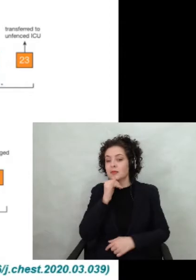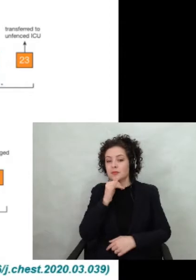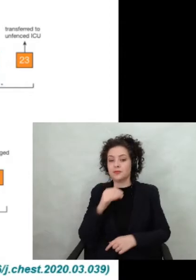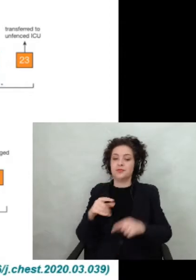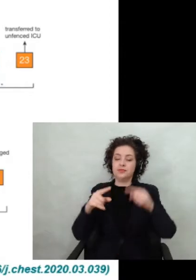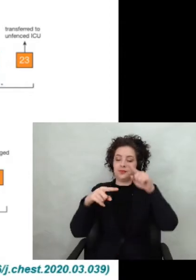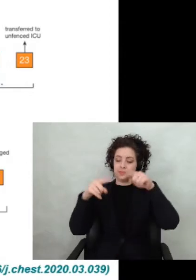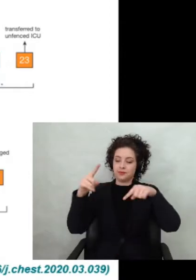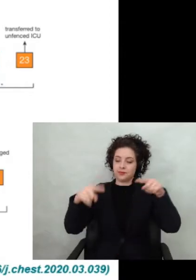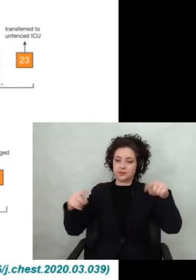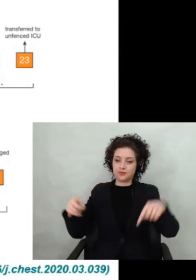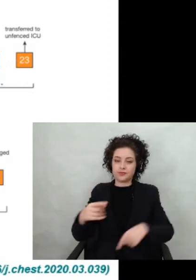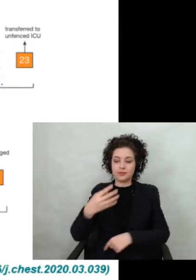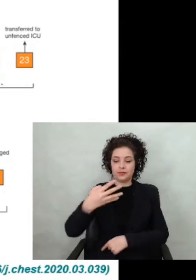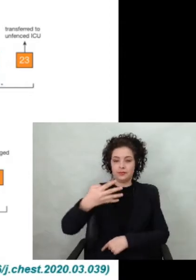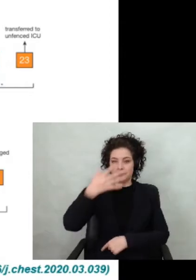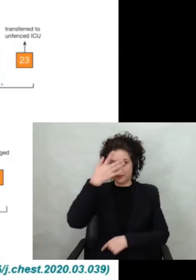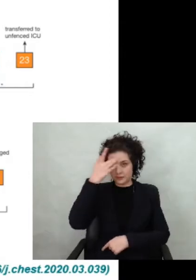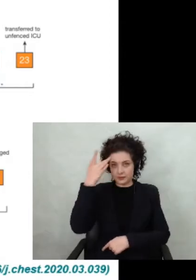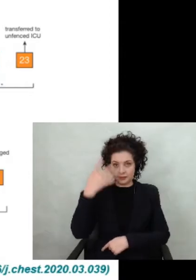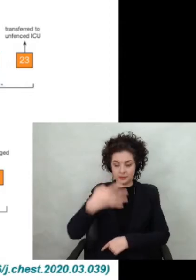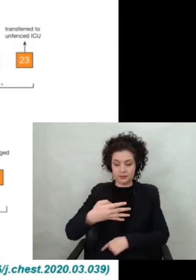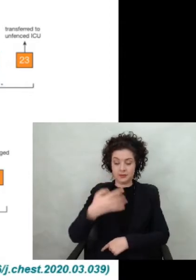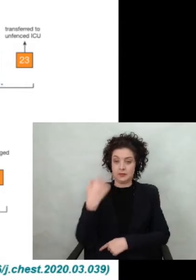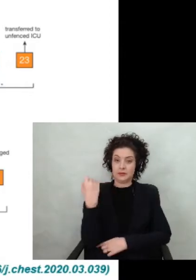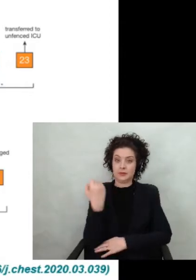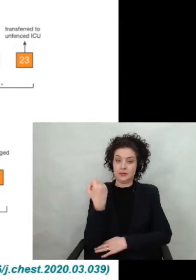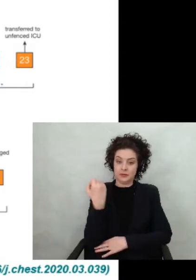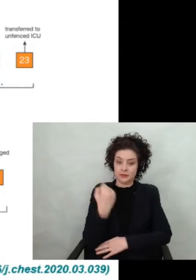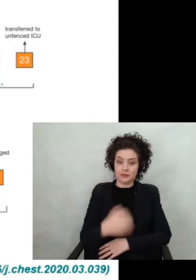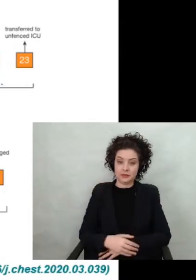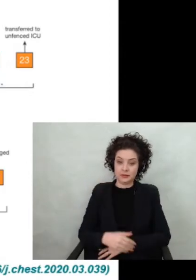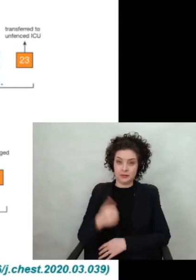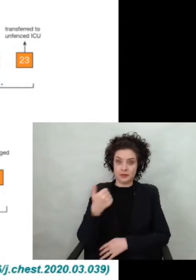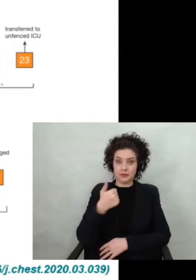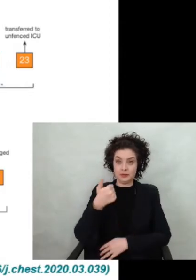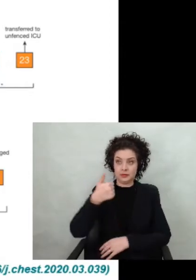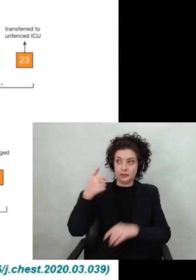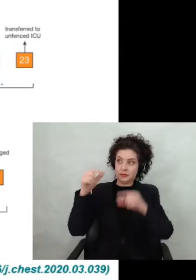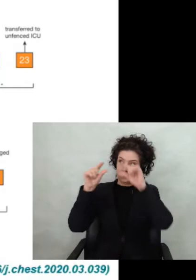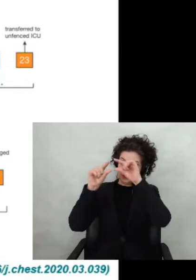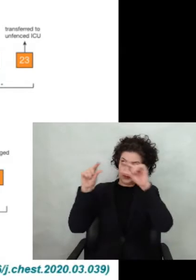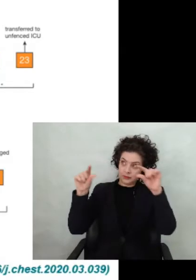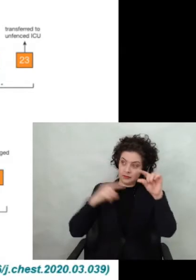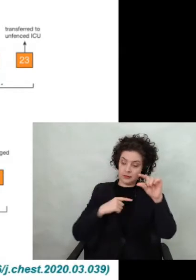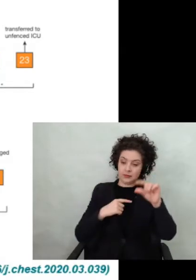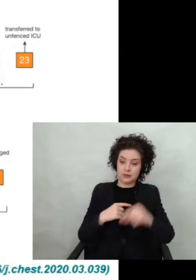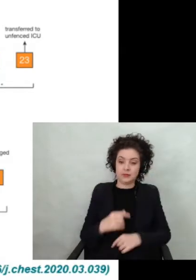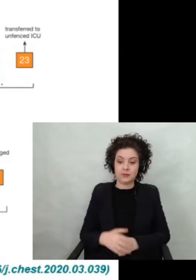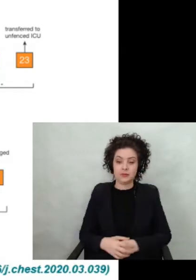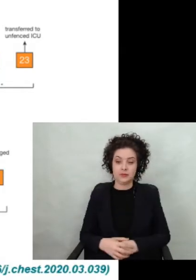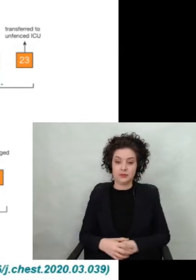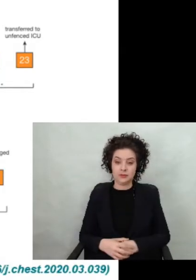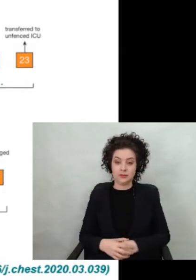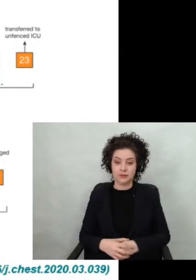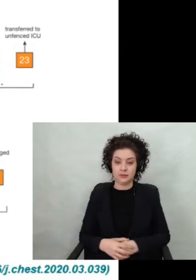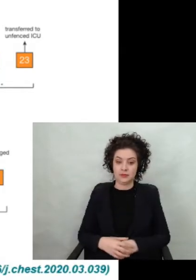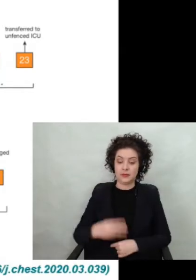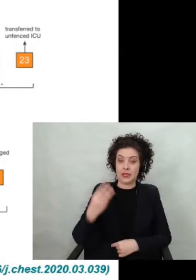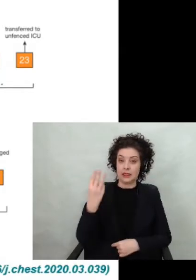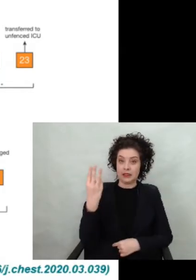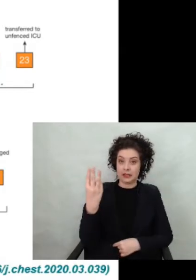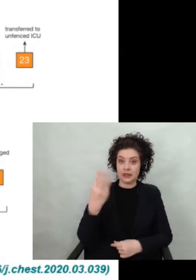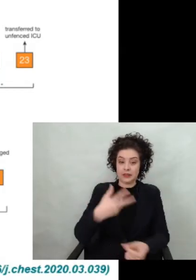4 pacientes críticos, e nesse primeiro paciente houve infusão de 3 infusões de plasma em